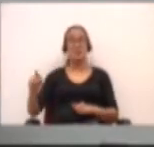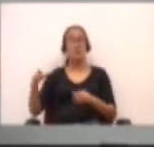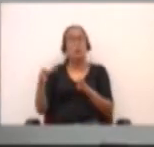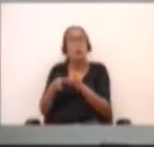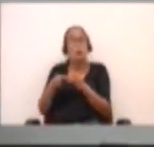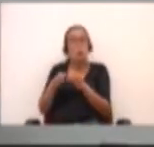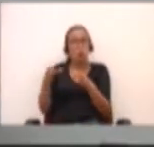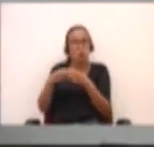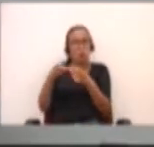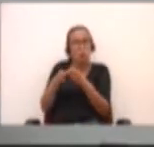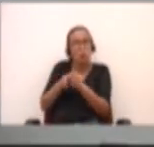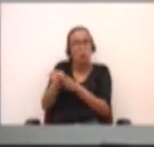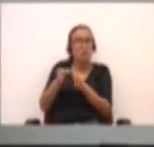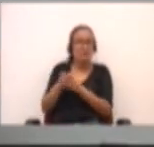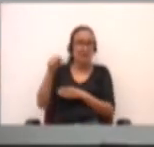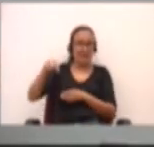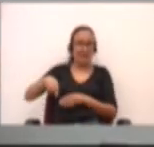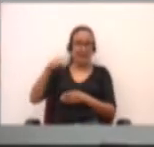Municipal da Saúde na cidade.